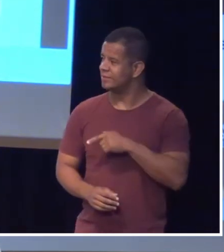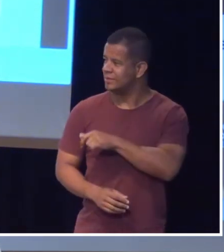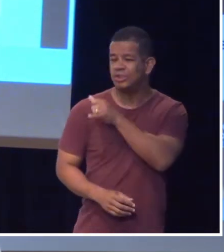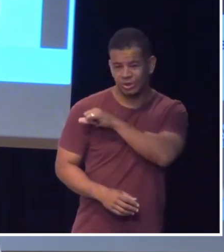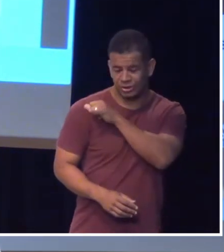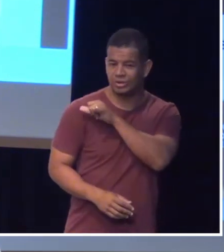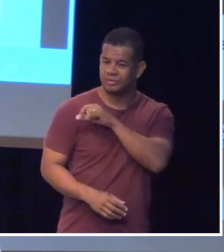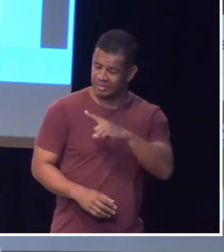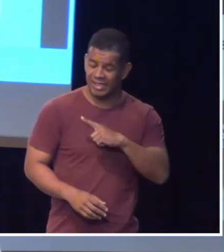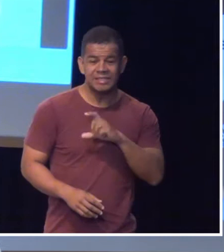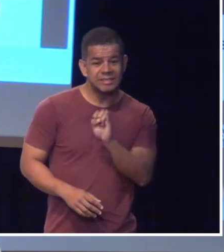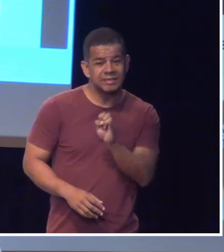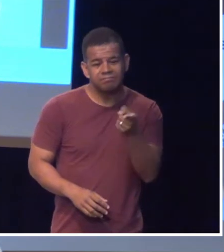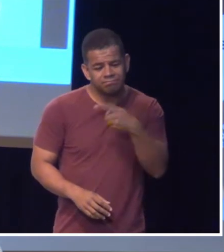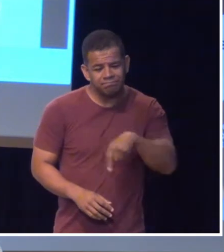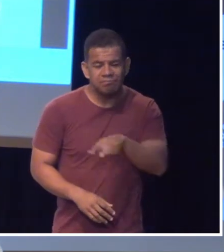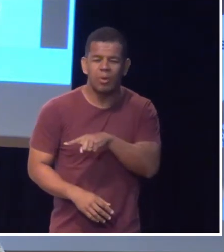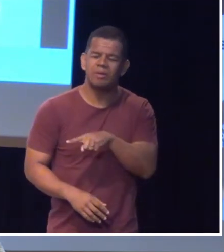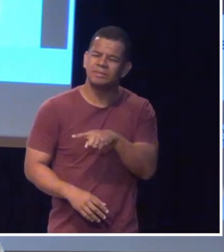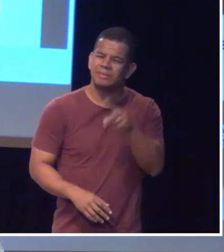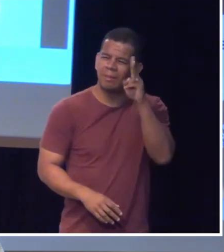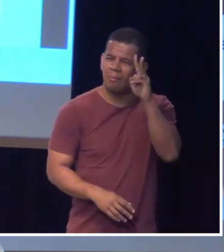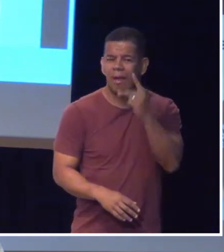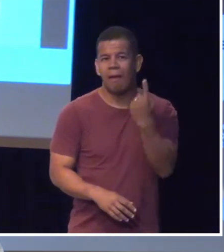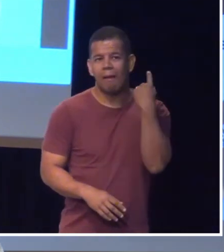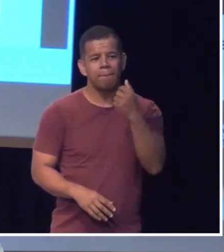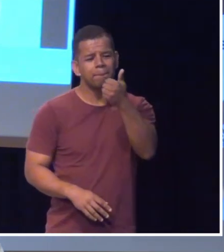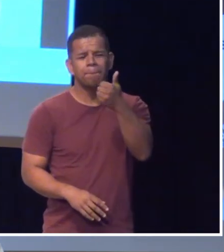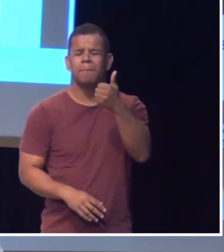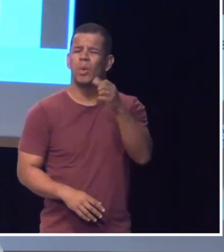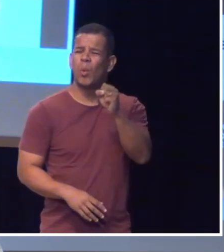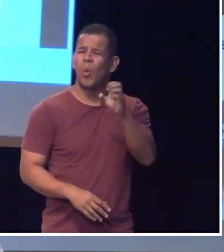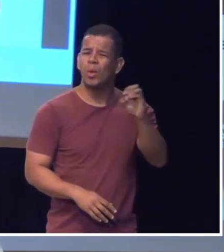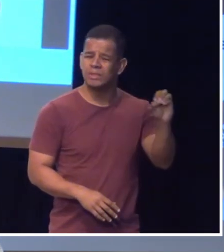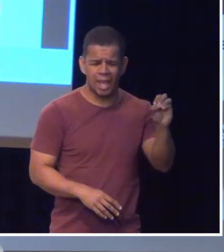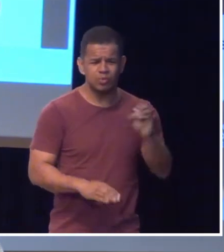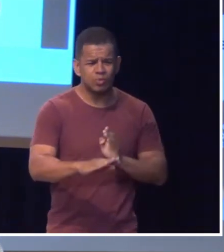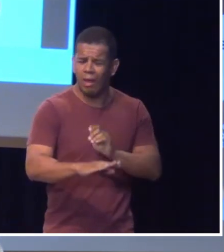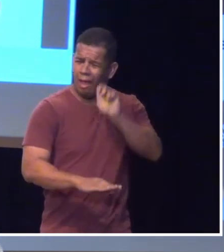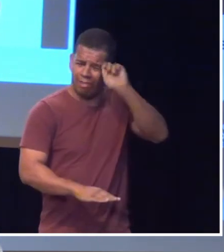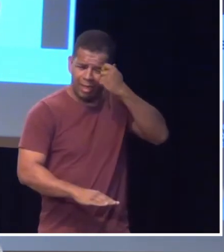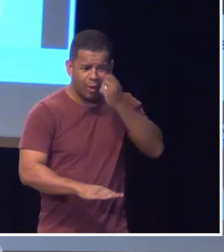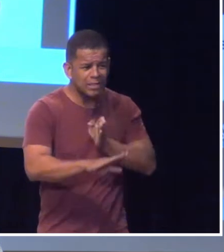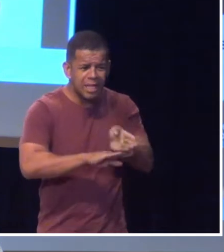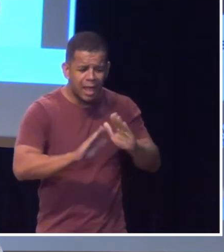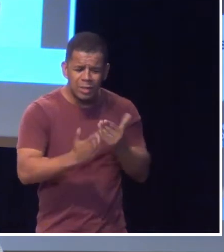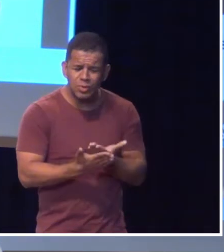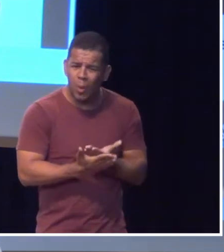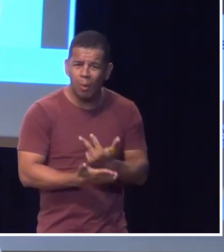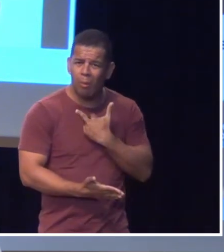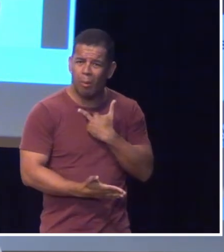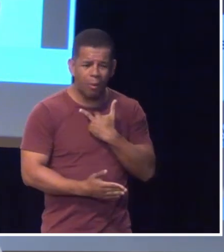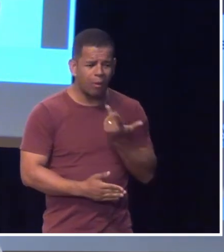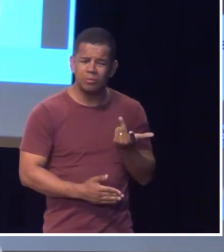Então, se a gente for levar em consideração que aquelas pessoas lá em 1800 não tiveram acesso na escola, como que a gente coloca essas pessoas hoje na escola?